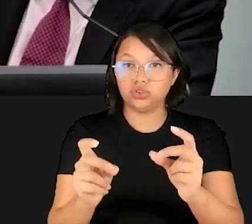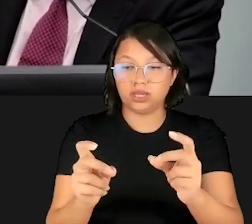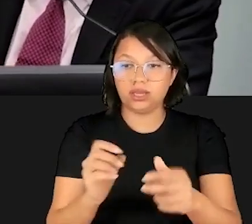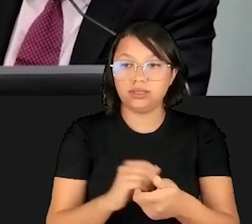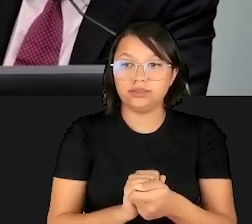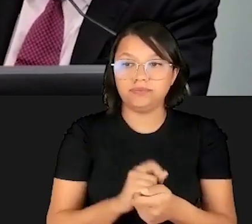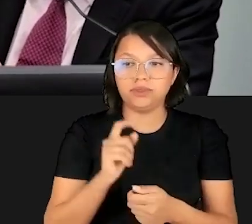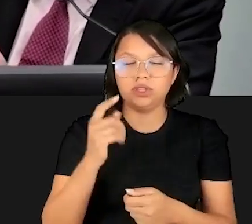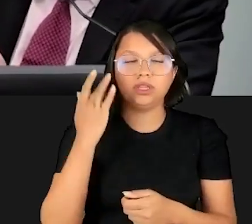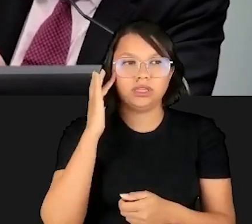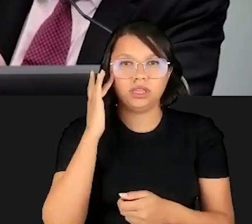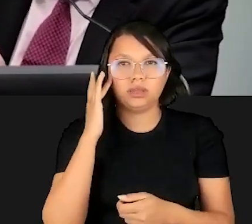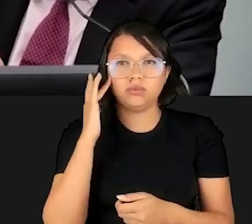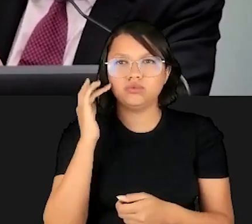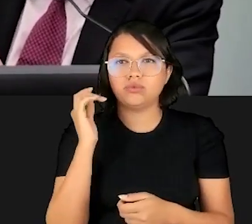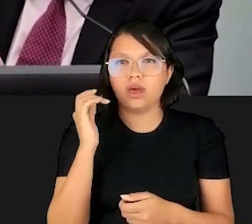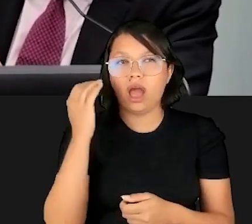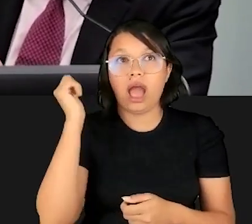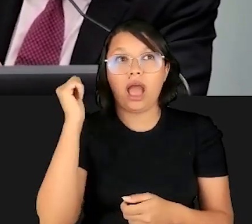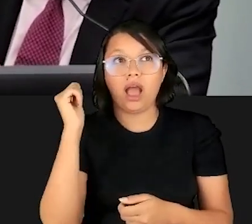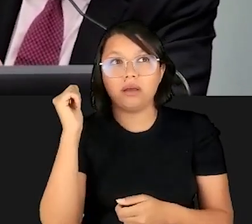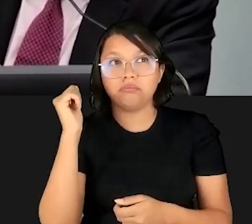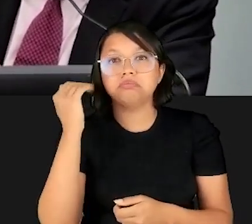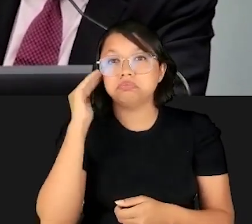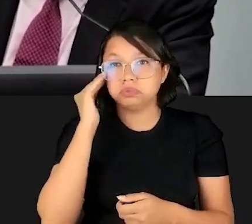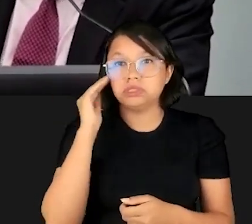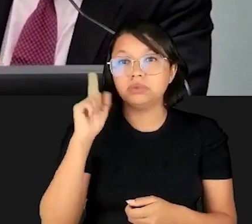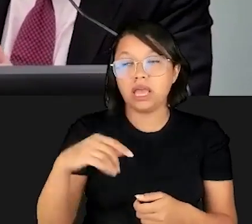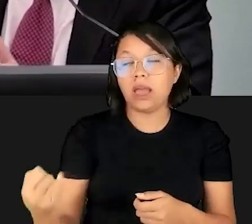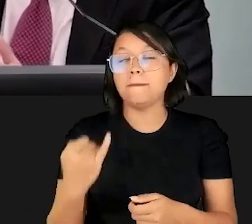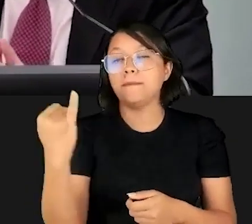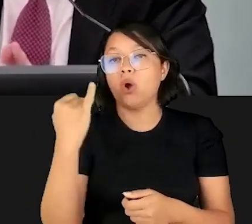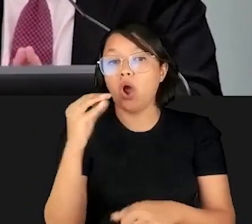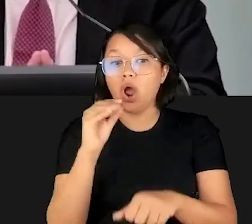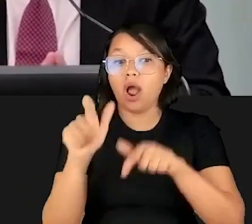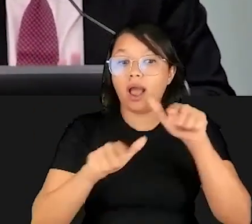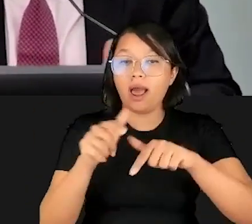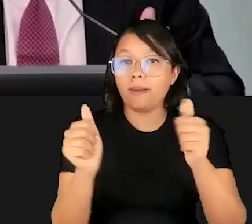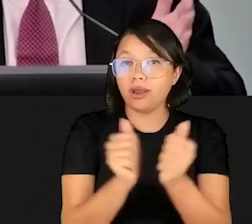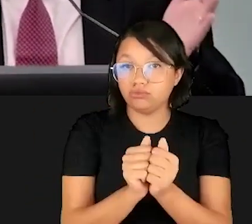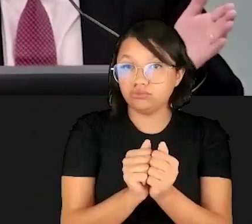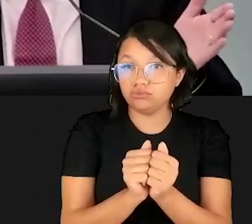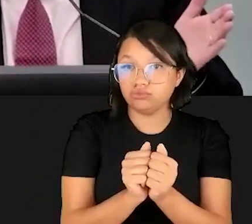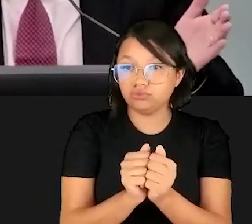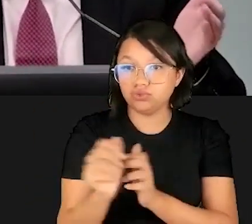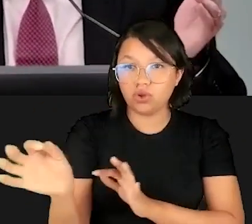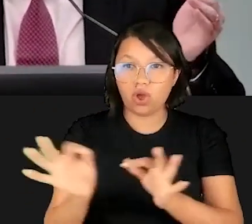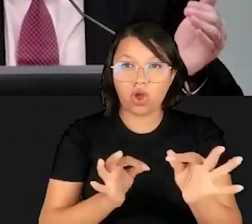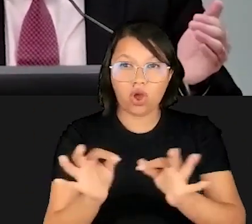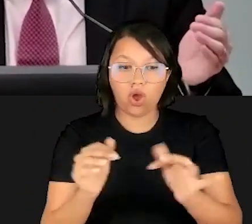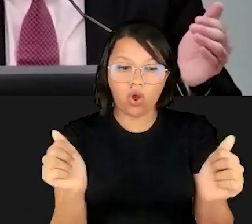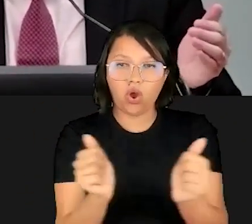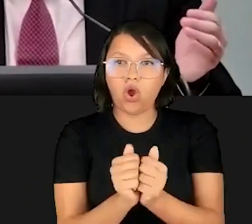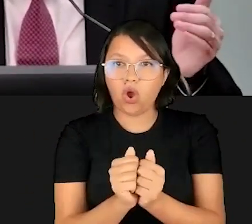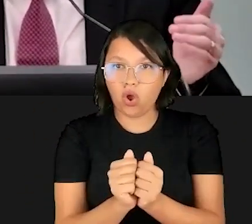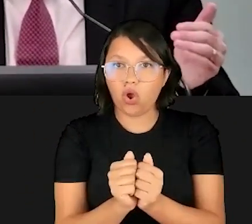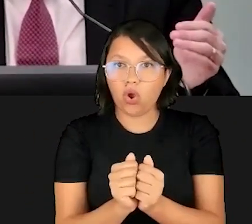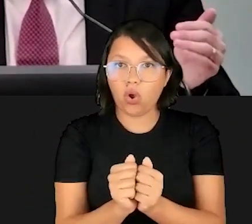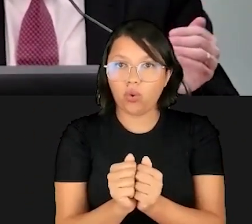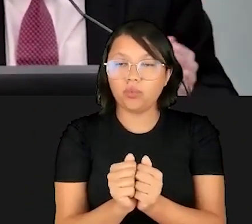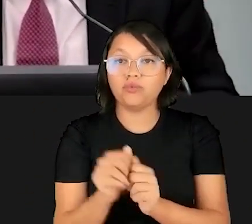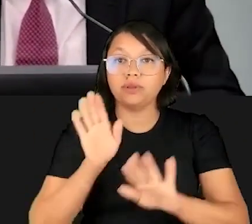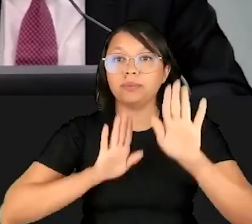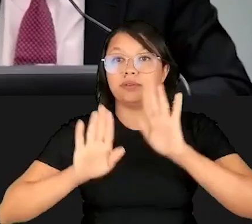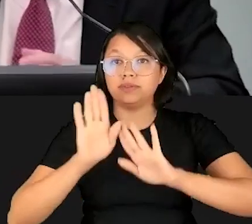eles trabalhassem juntos, que houvesse alguma sintonia entre eles, e que você pudesse fazer prevenção, diagnóstico precoce,